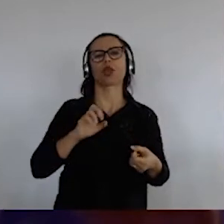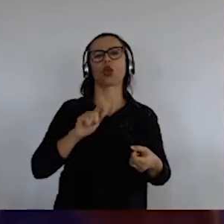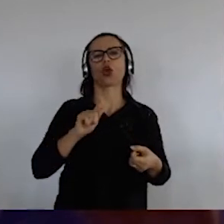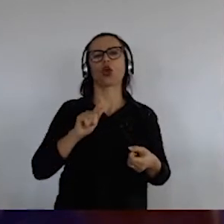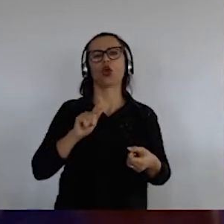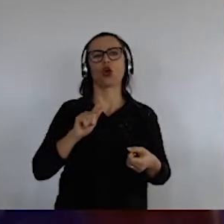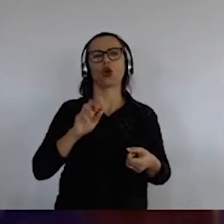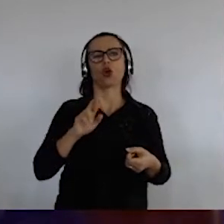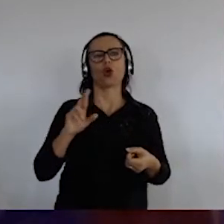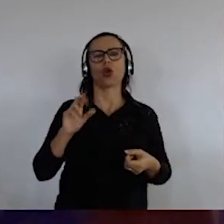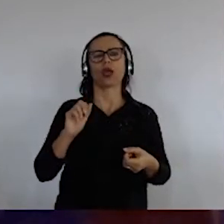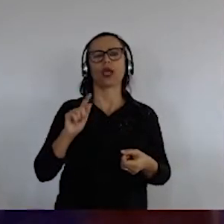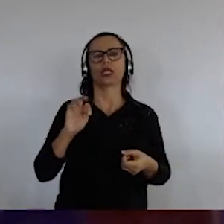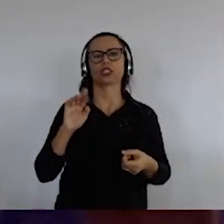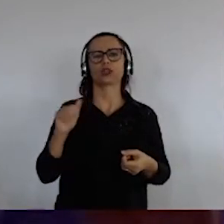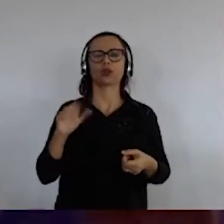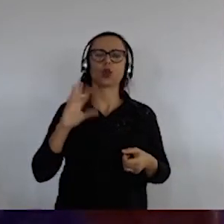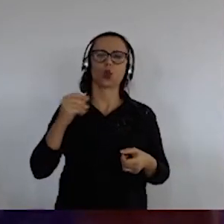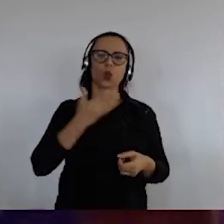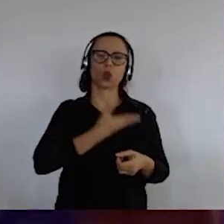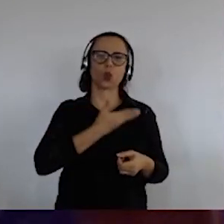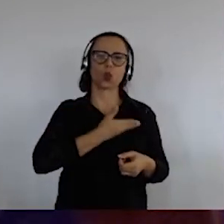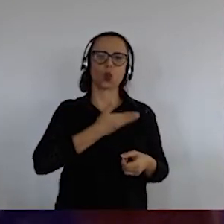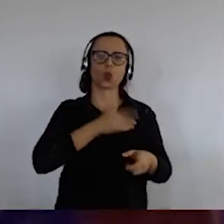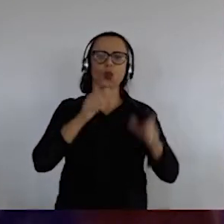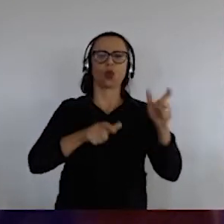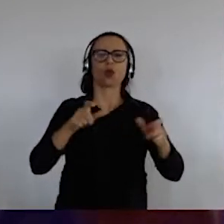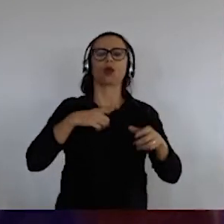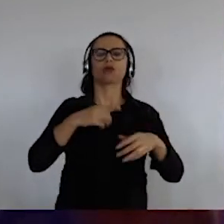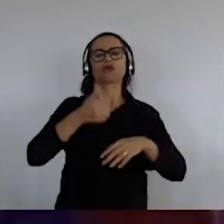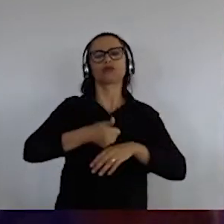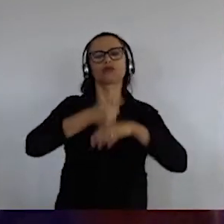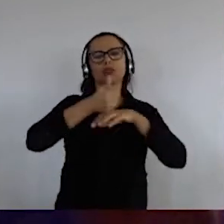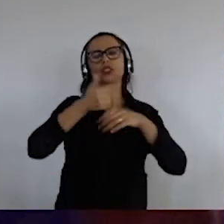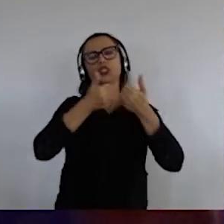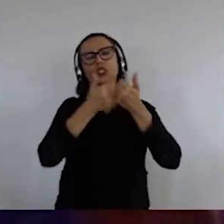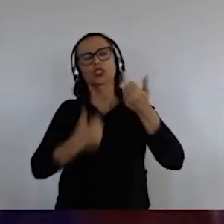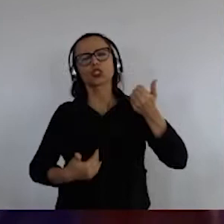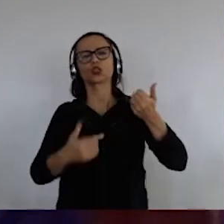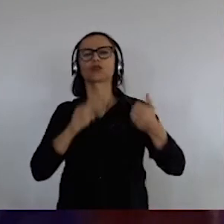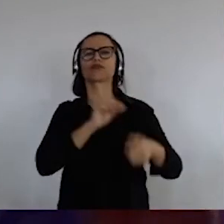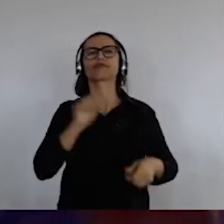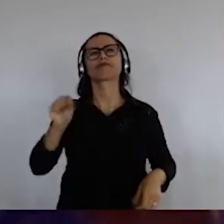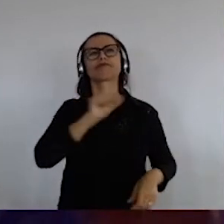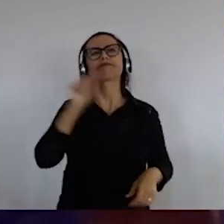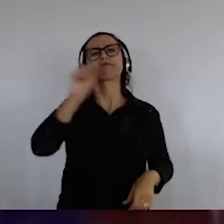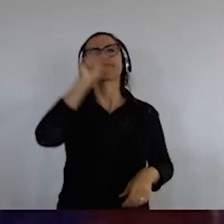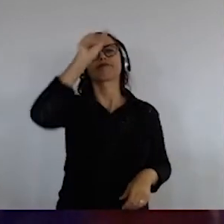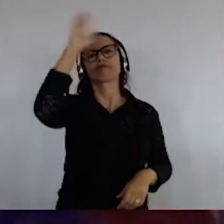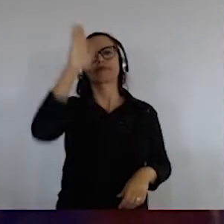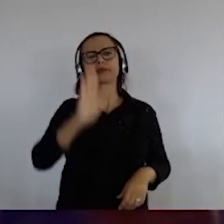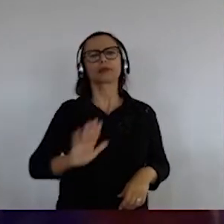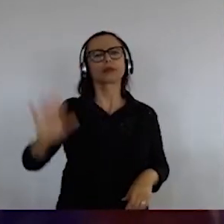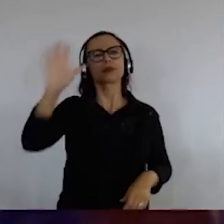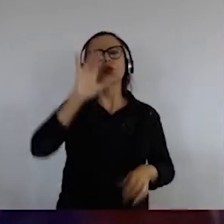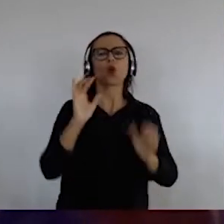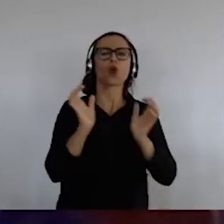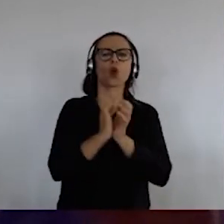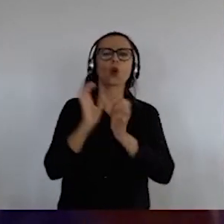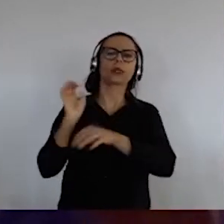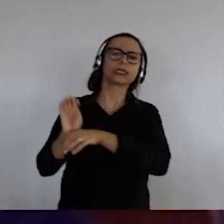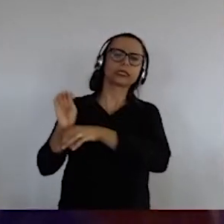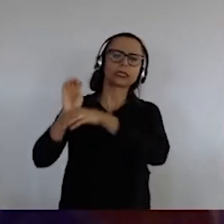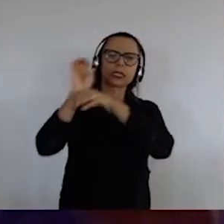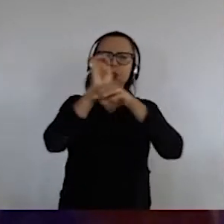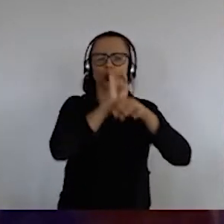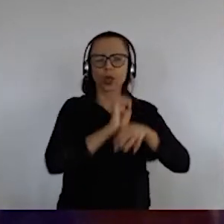os nossos colegas dirigentes de ordem no Brasil, a todas as comissões estaduais de